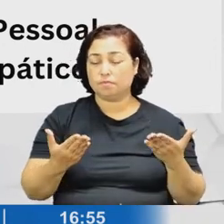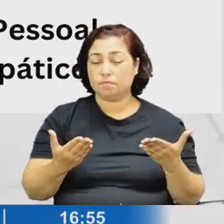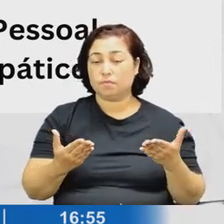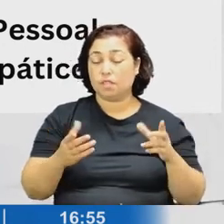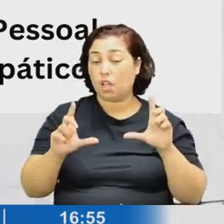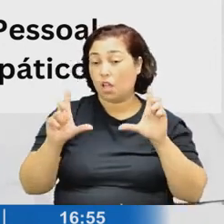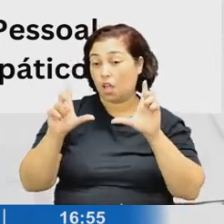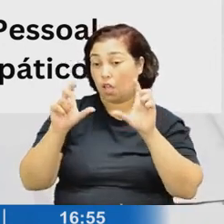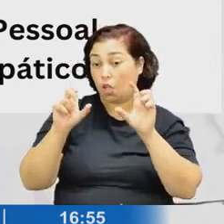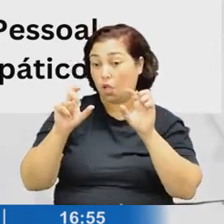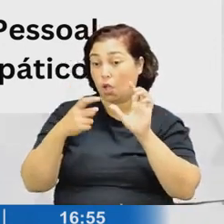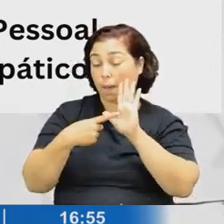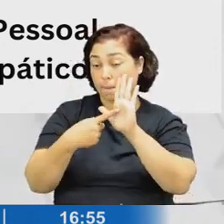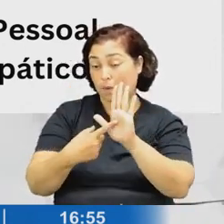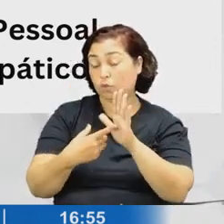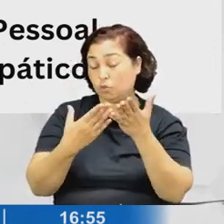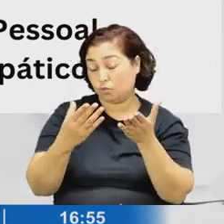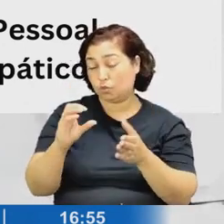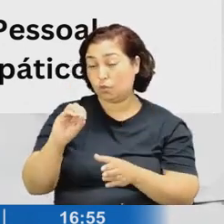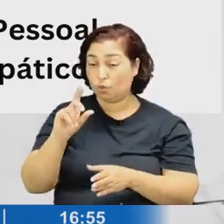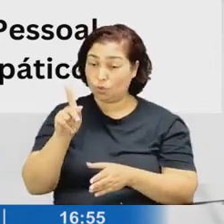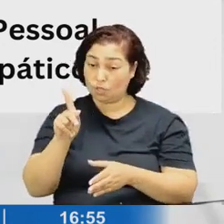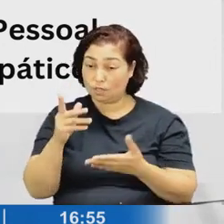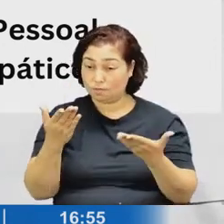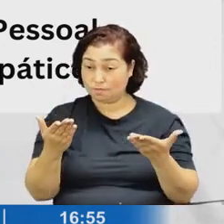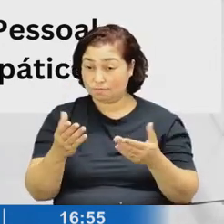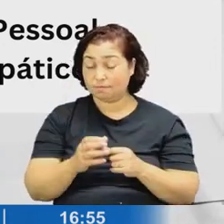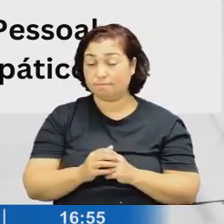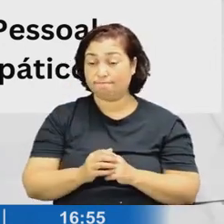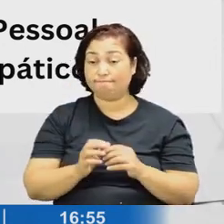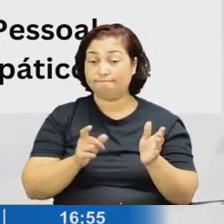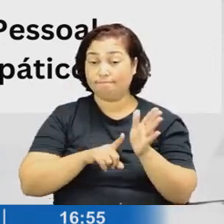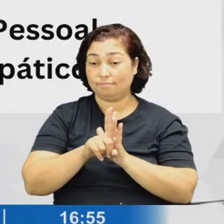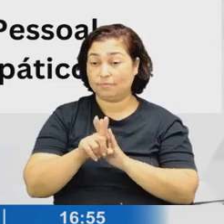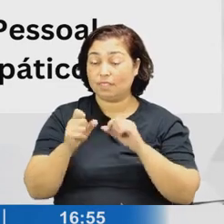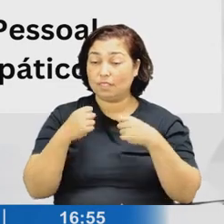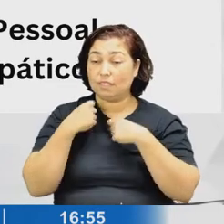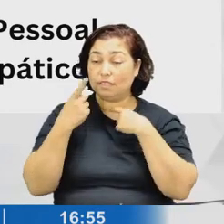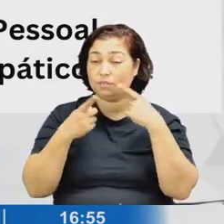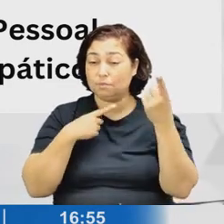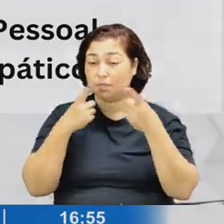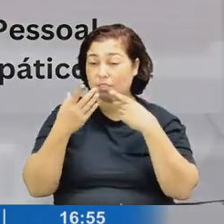é a forma da imagem Ok dúvidas para a gente finalizar